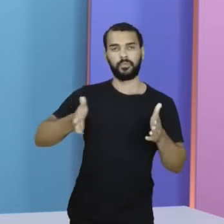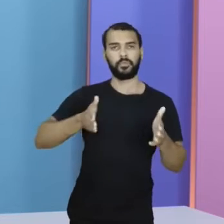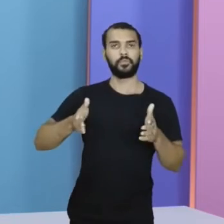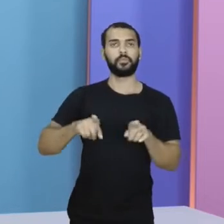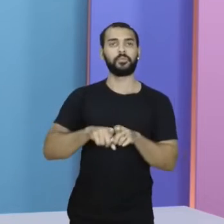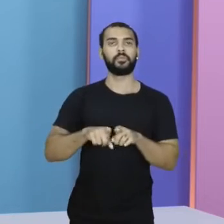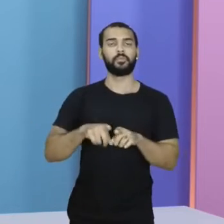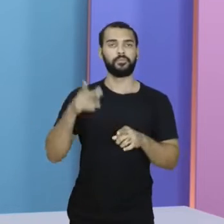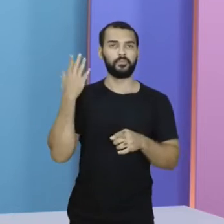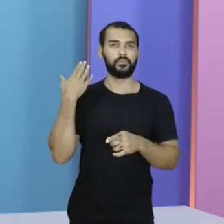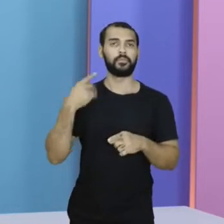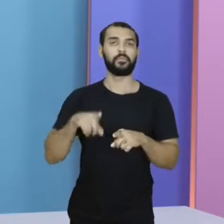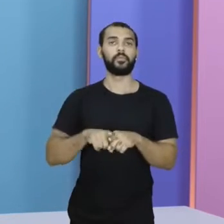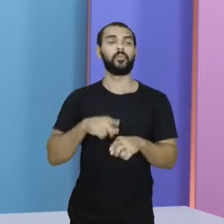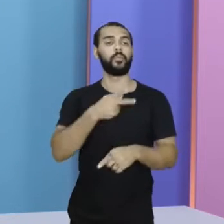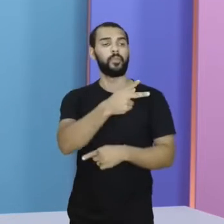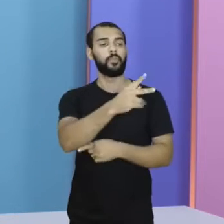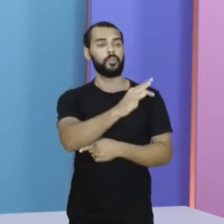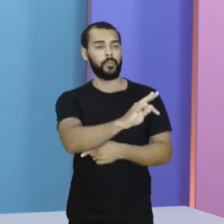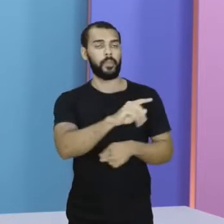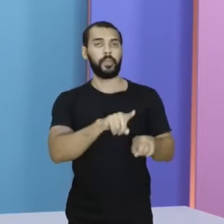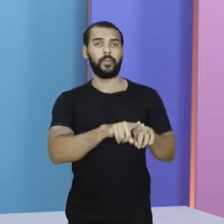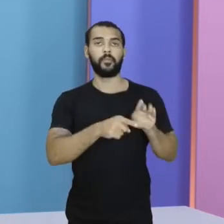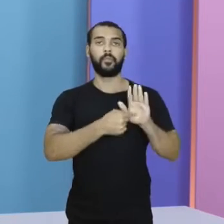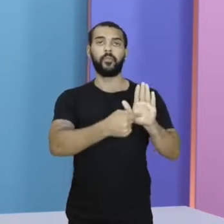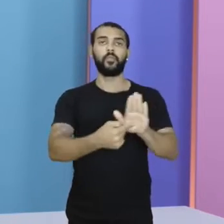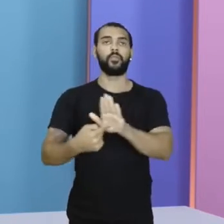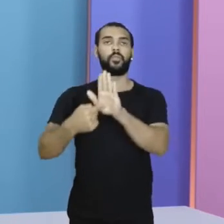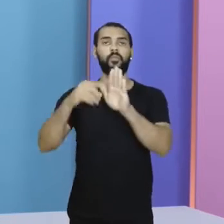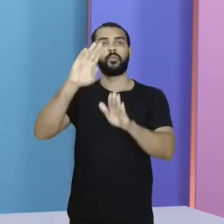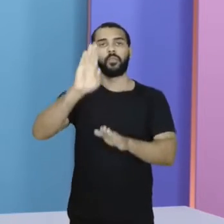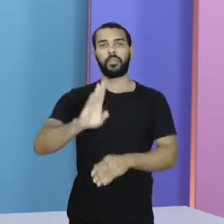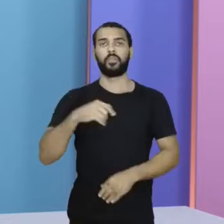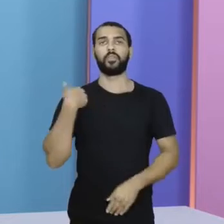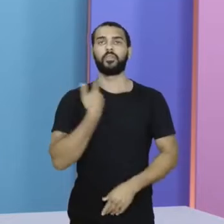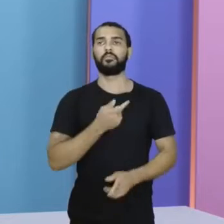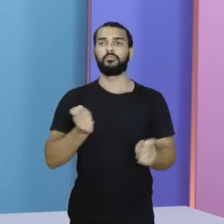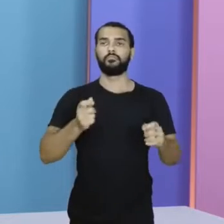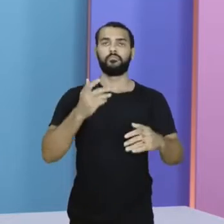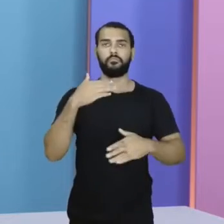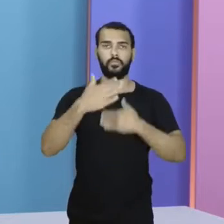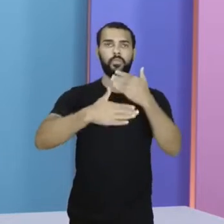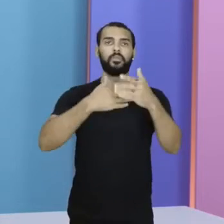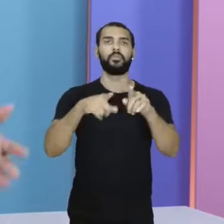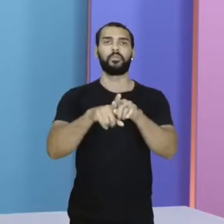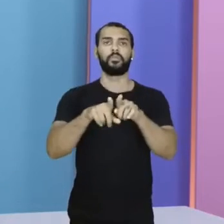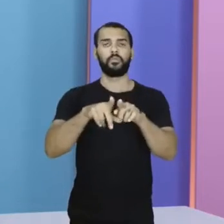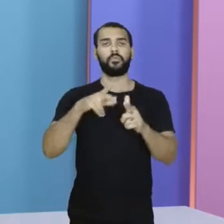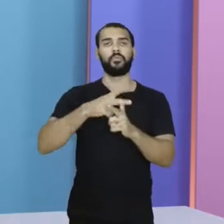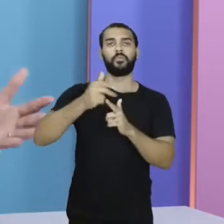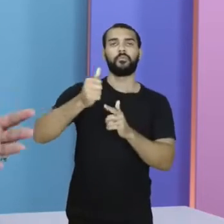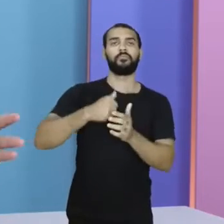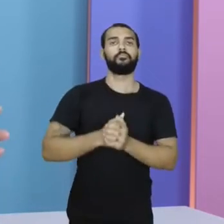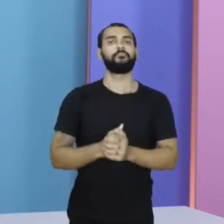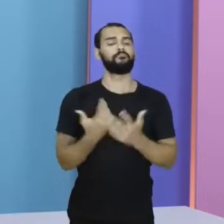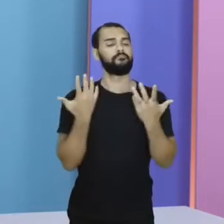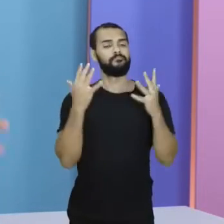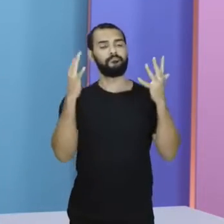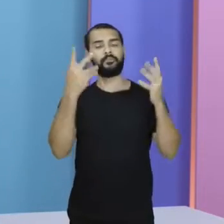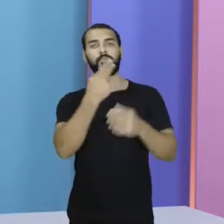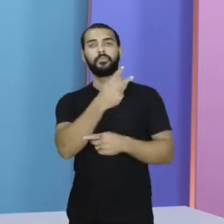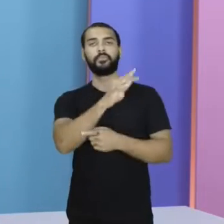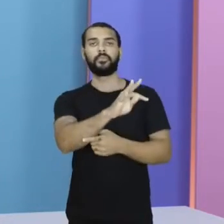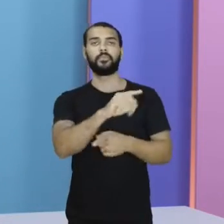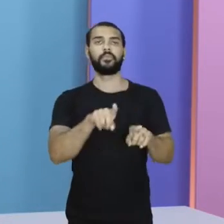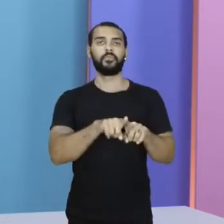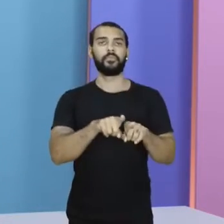Foi o partido que teve condições de mostrar para o Brasil que a gente pode avançar, que a gente pode vencer. Então, viva o PT, viva o Partido